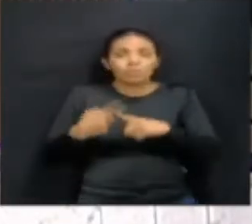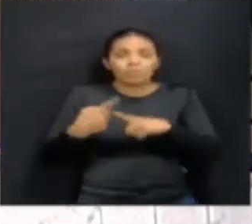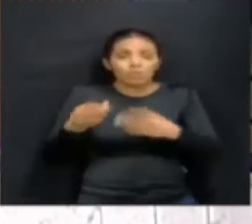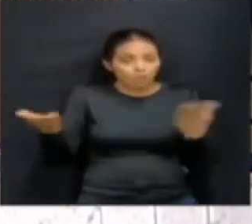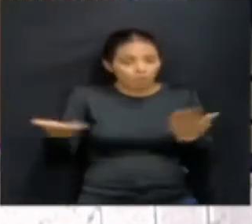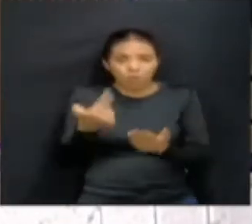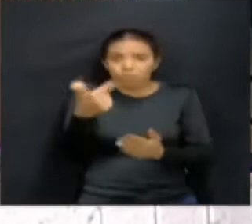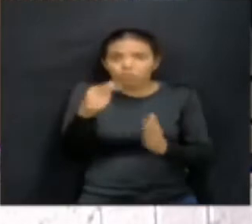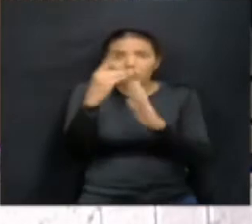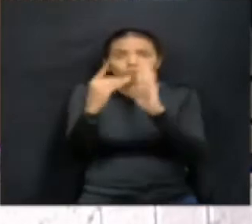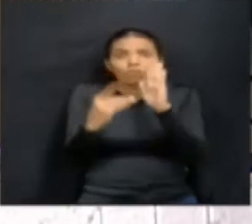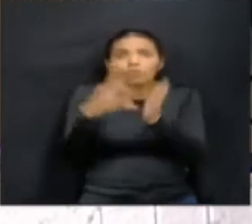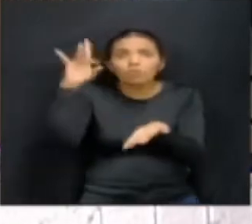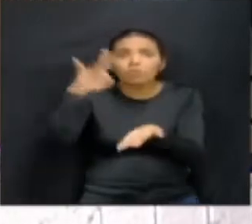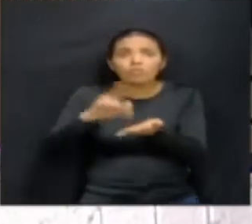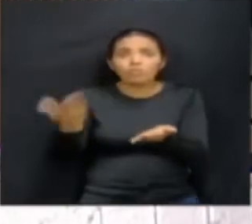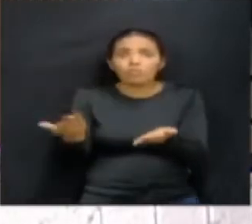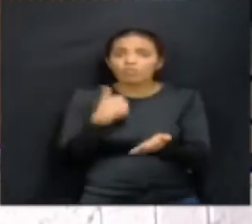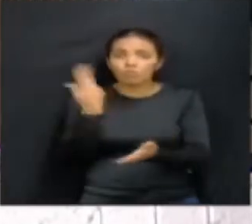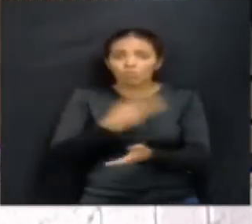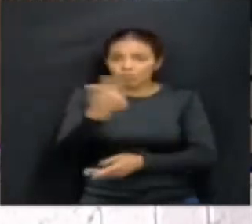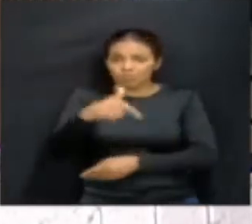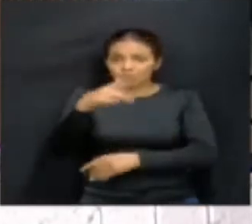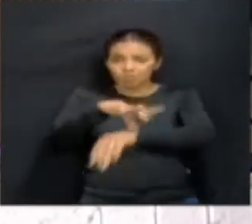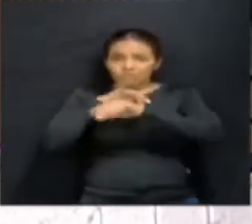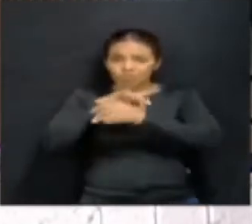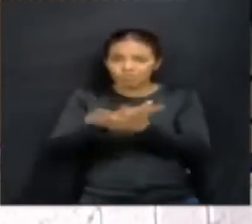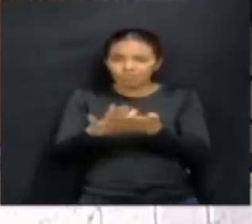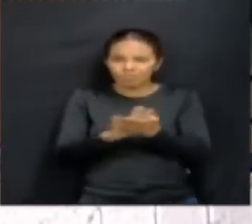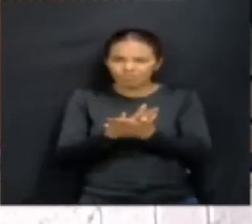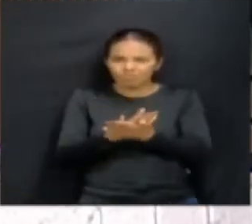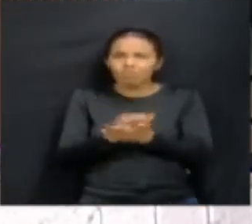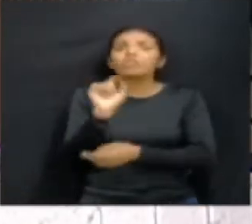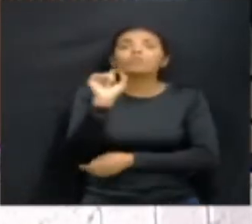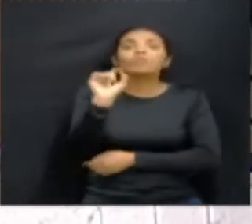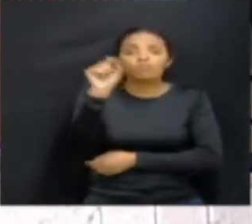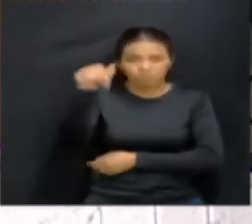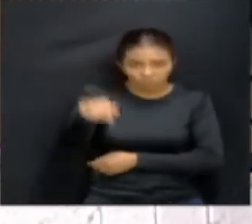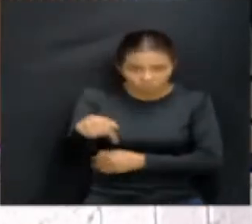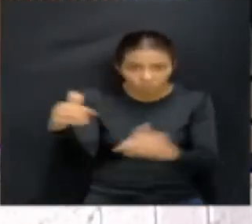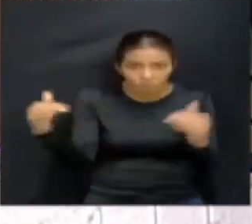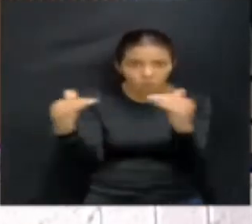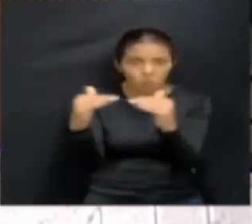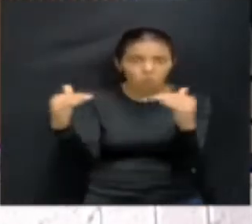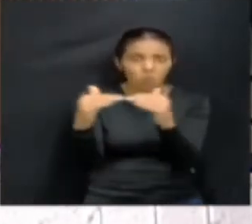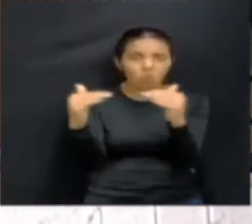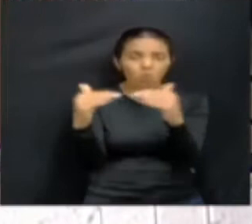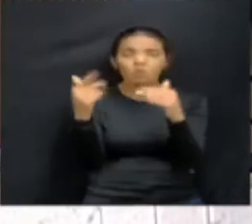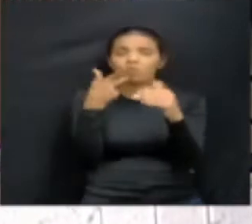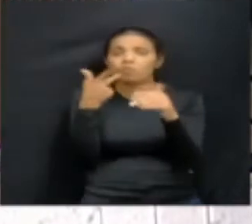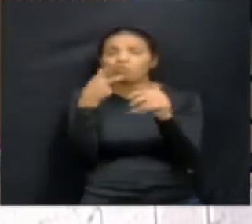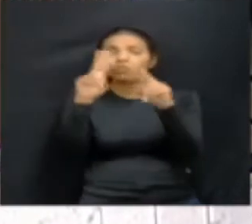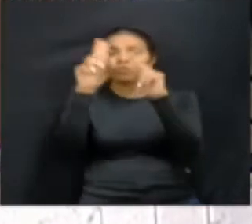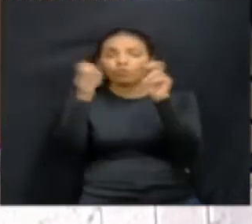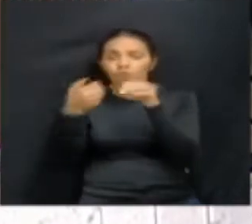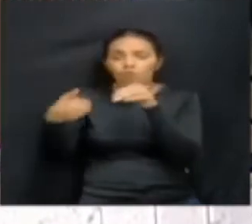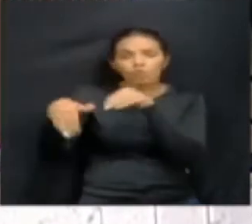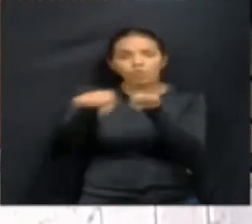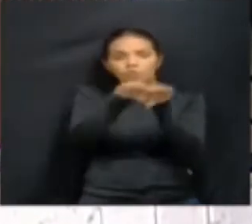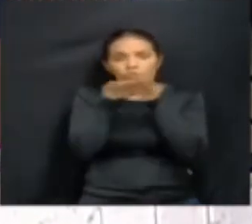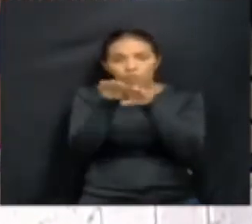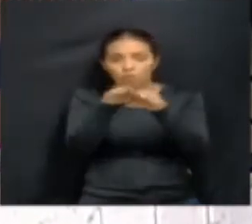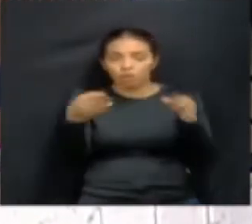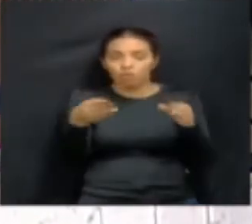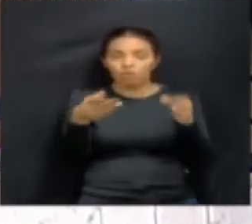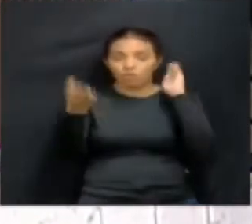se tem um documento físico não temos h se alguém aqui é favorável a = o valor do eixo do